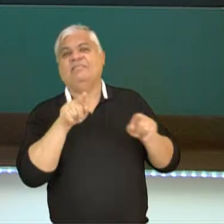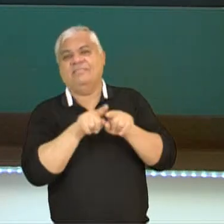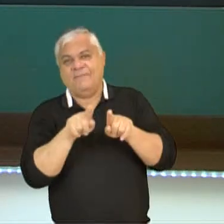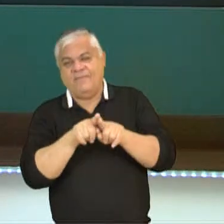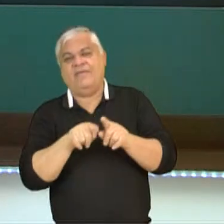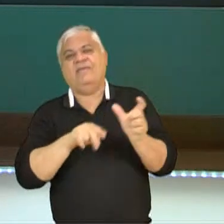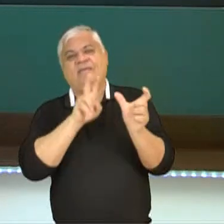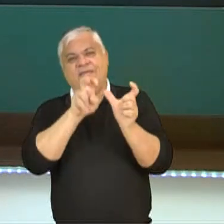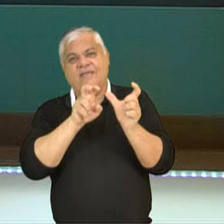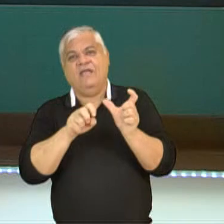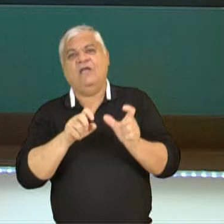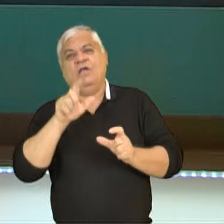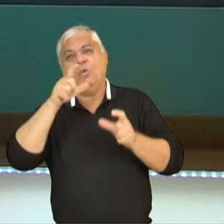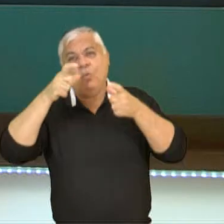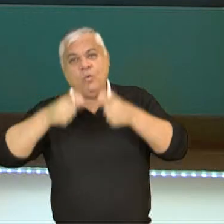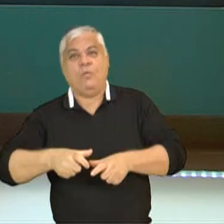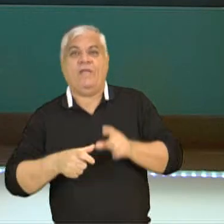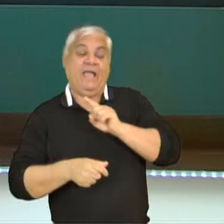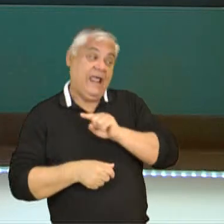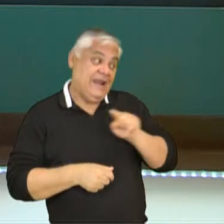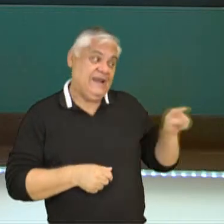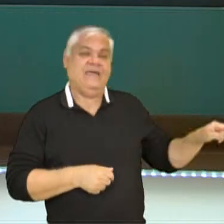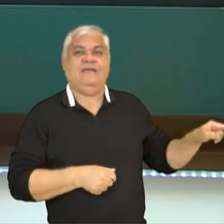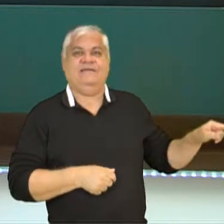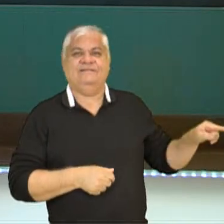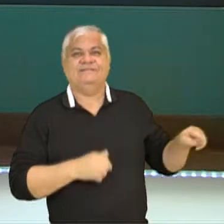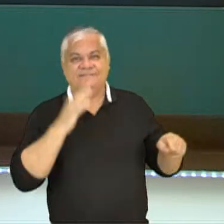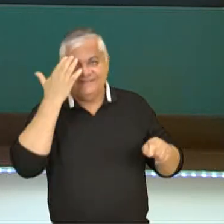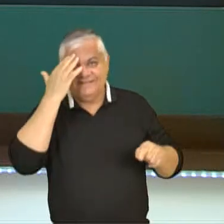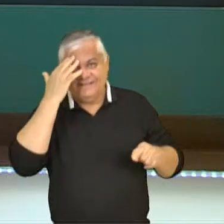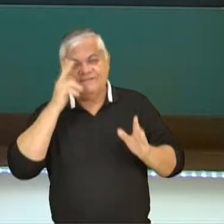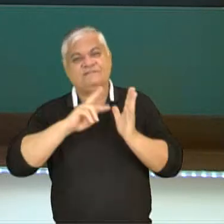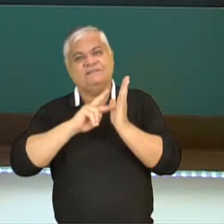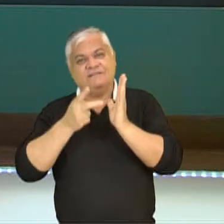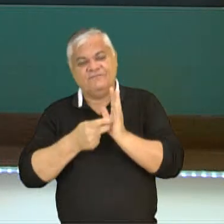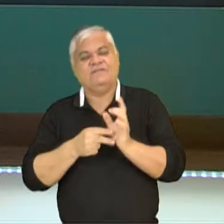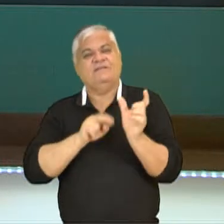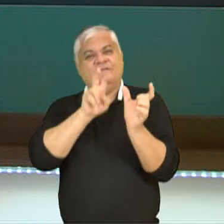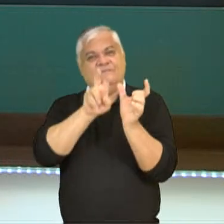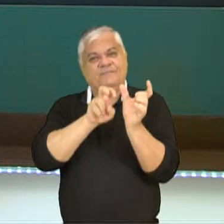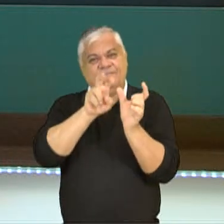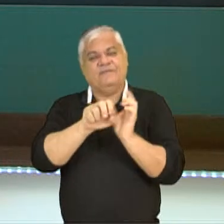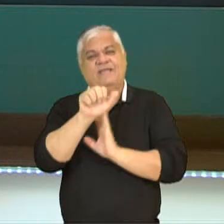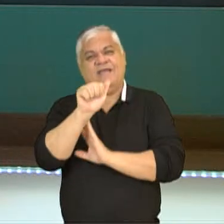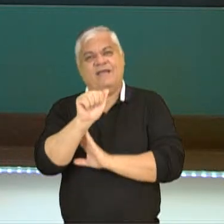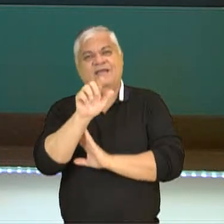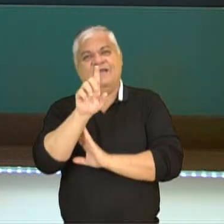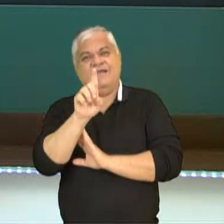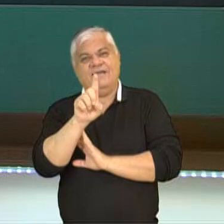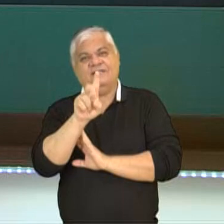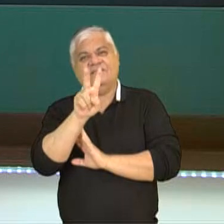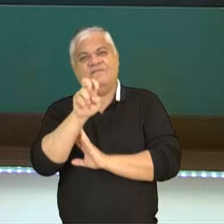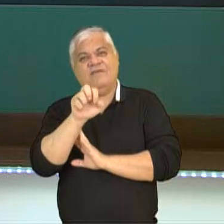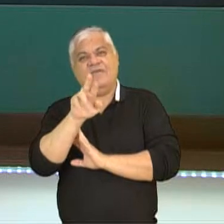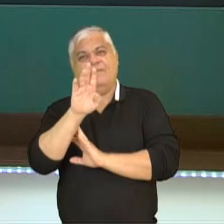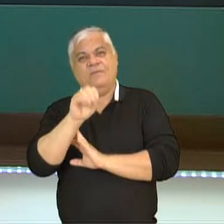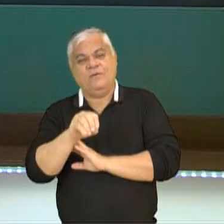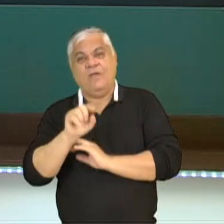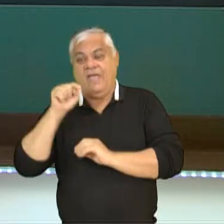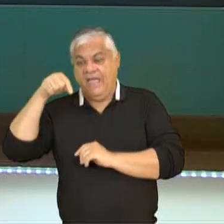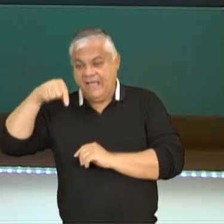indica lugar, né? Então é uma palavra que indica lugar, portanto a gente considera um advérbio de lugar.